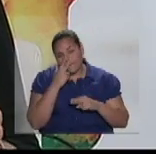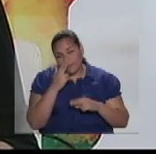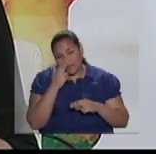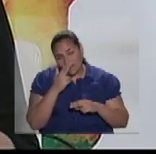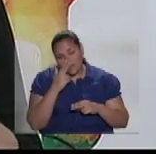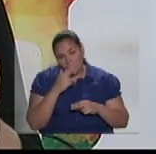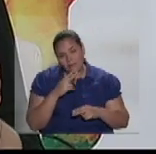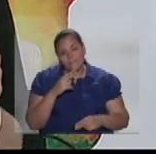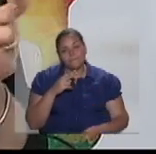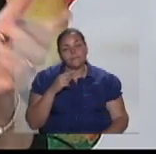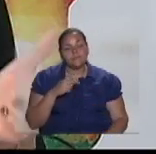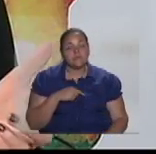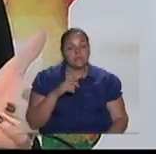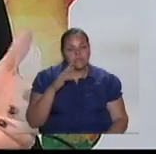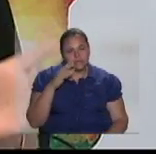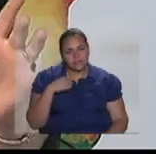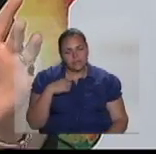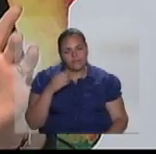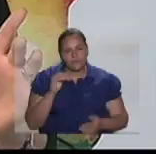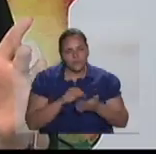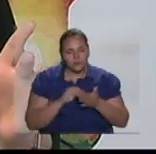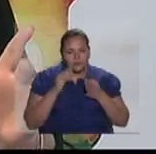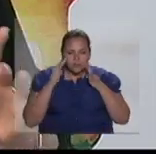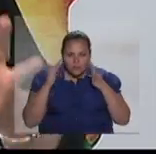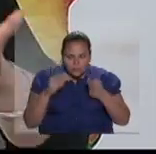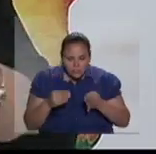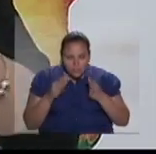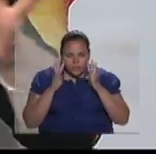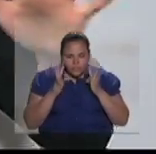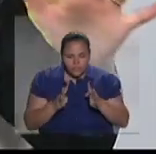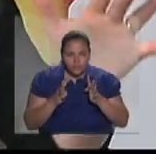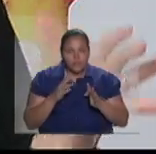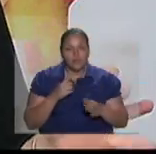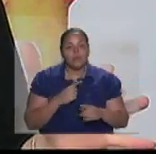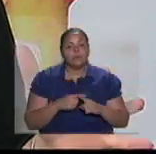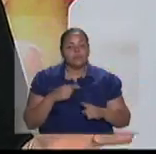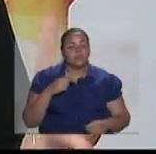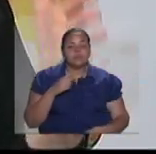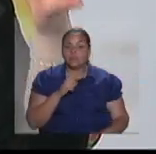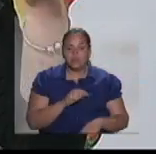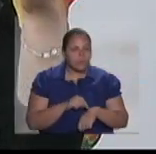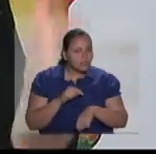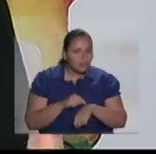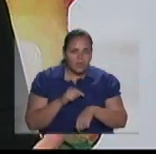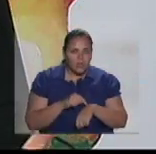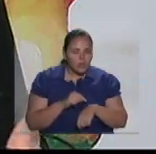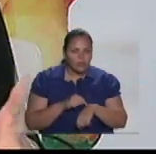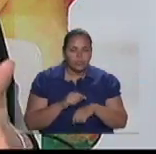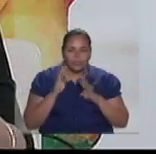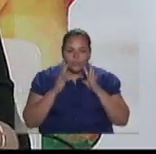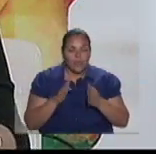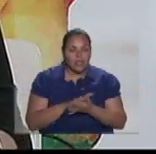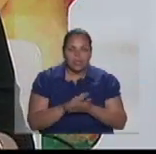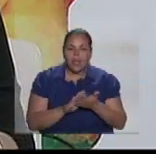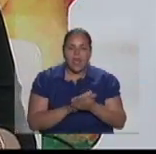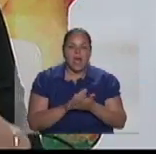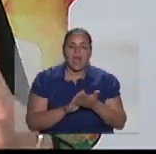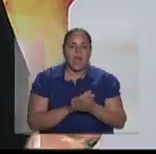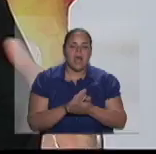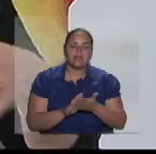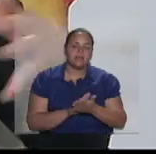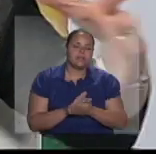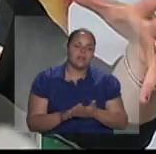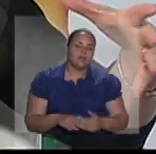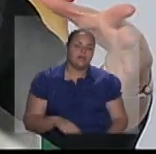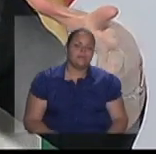um transtorno de déficit de atenção com hiperatividade. Por quê? Porque tem que fazer tanta coisa ao mesmo tempo, não tem tempo de focar em nada. E